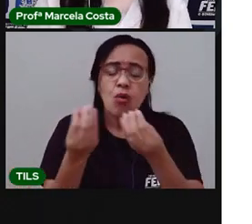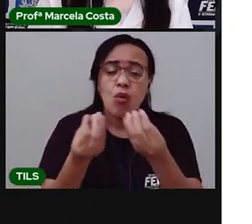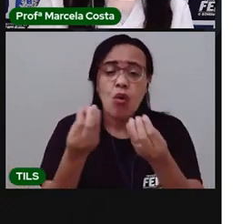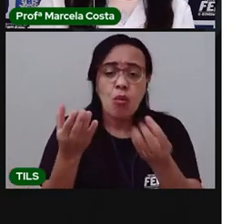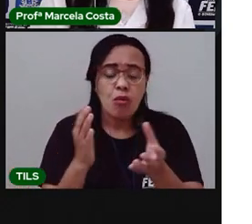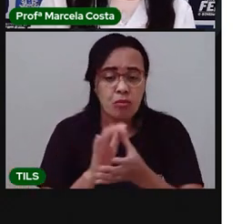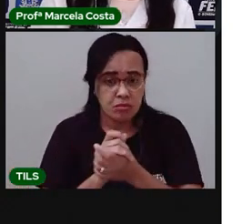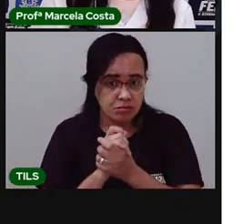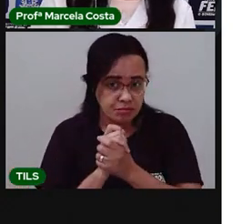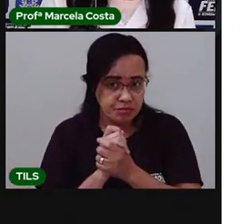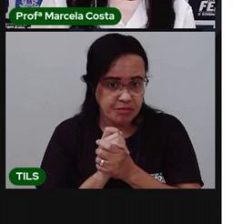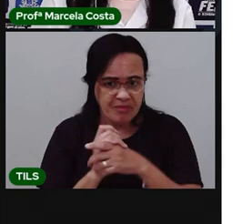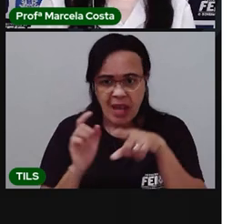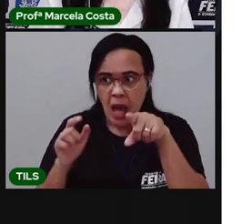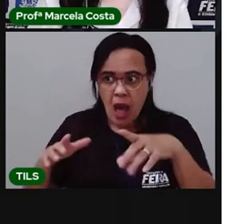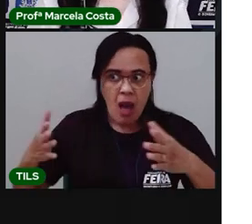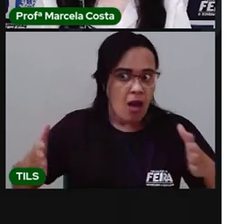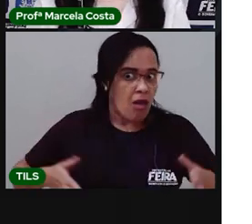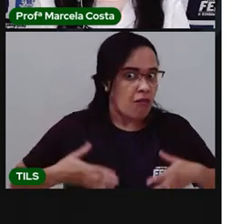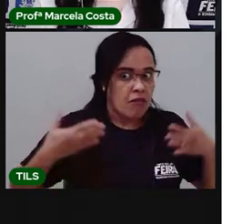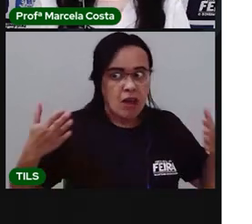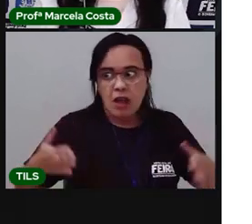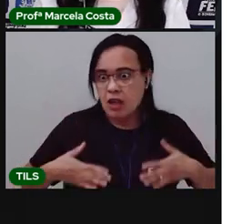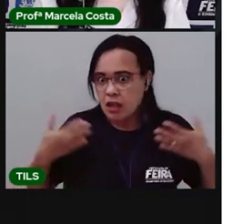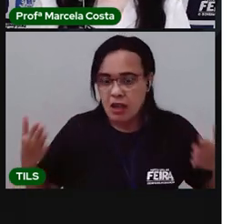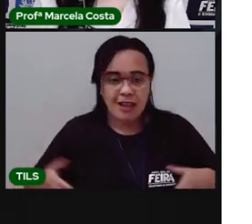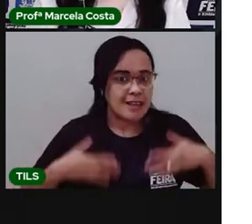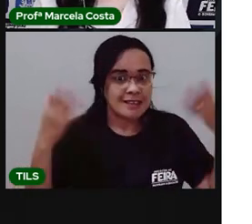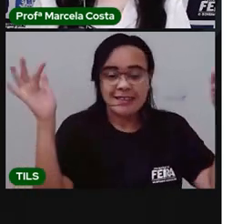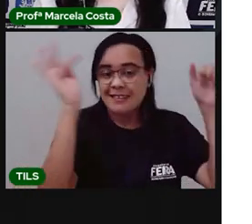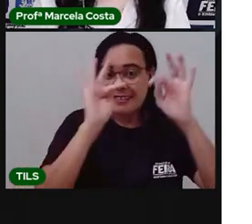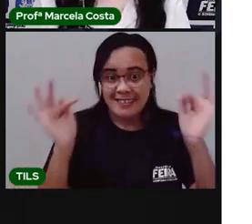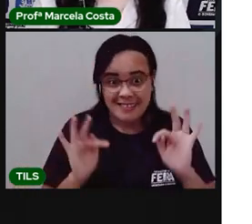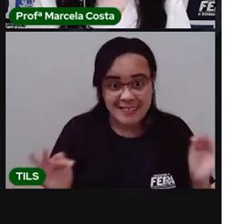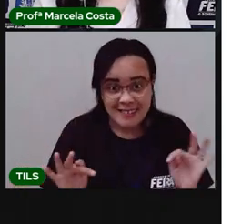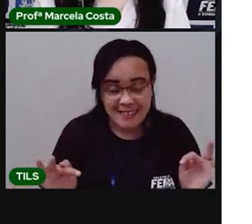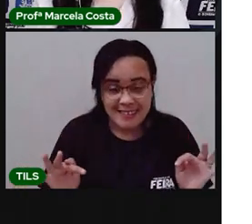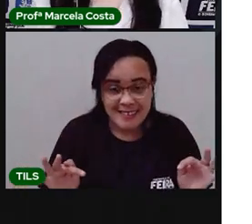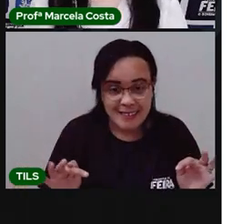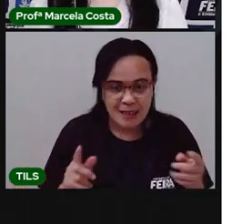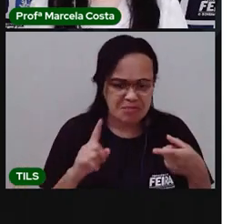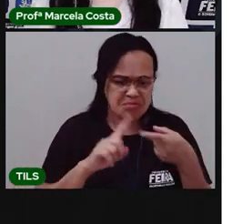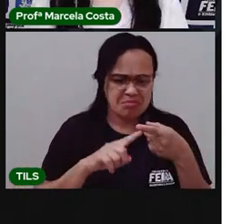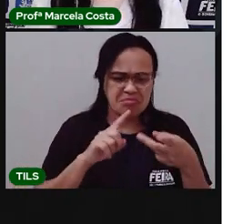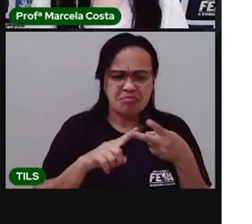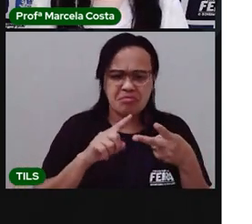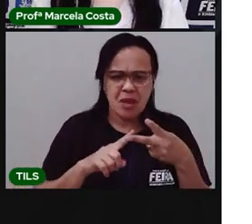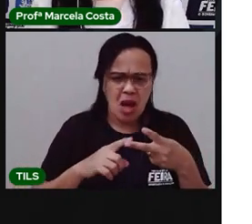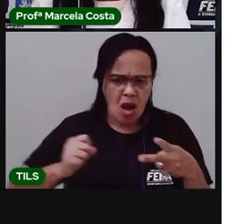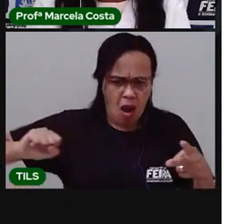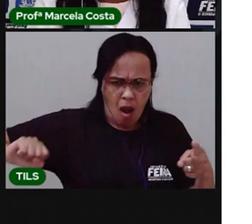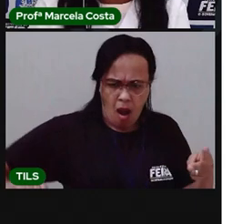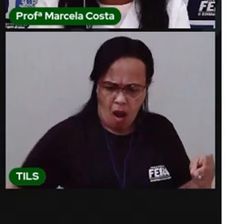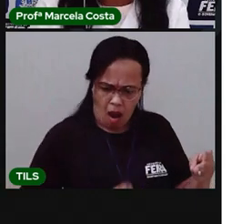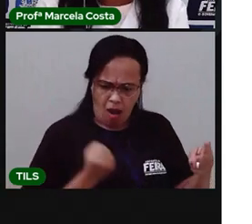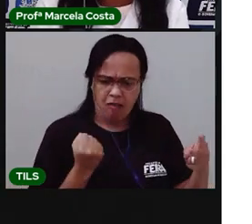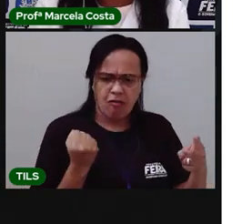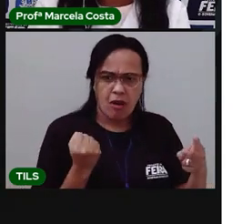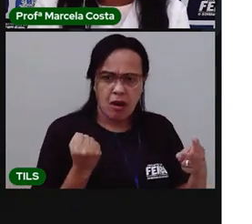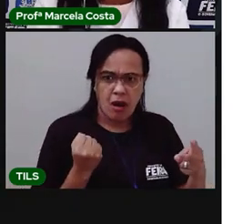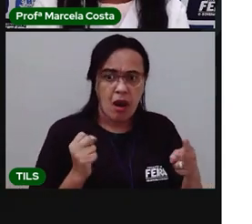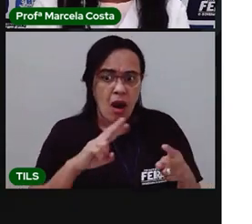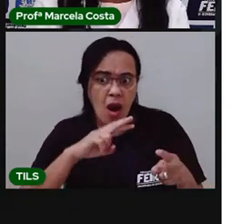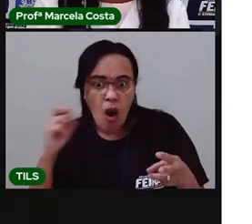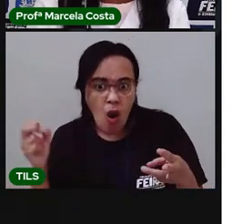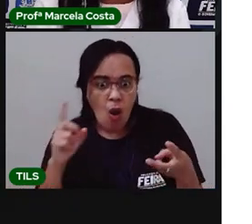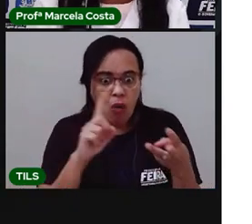Será que ela sentiu alegria em ver a canoa virando? Será que ela ficou com raiva? Ou será que ela ficou com